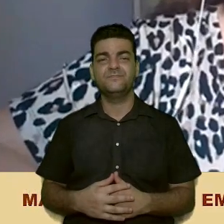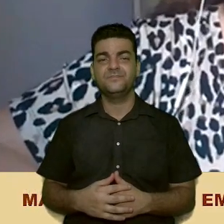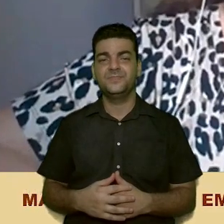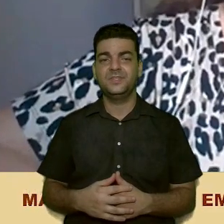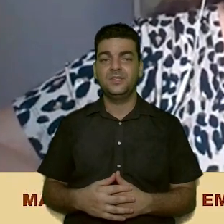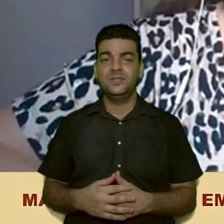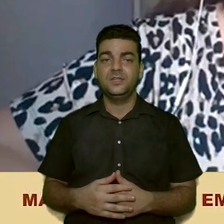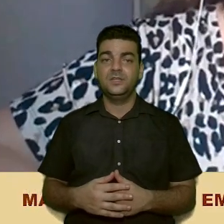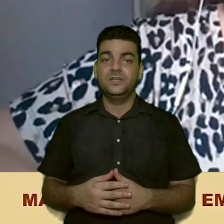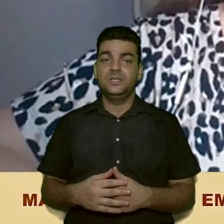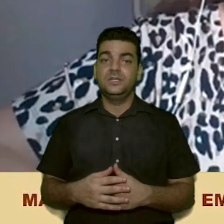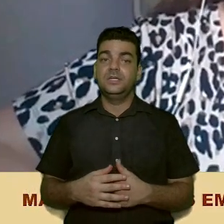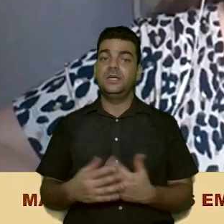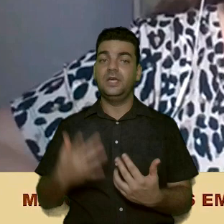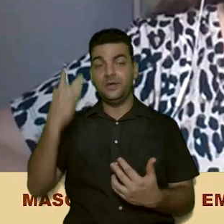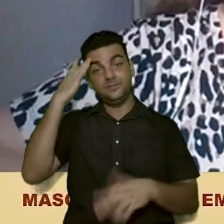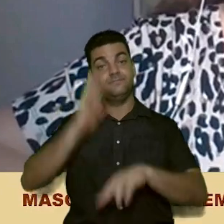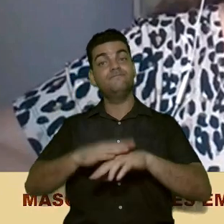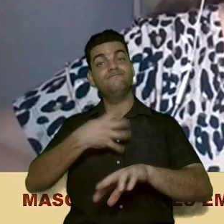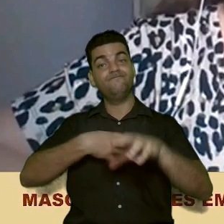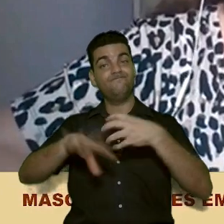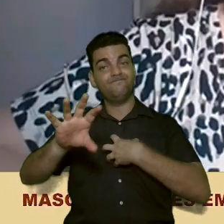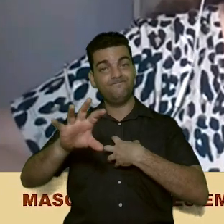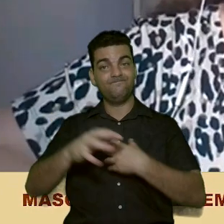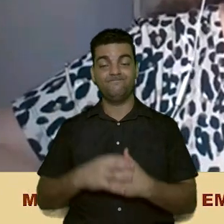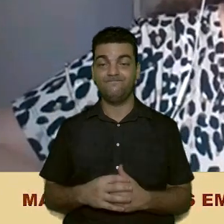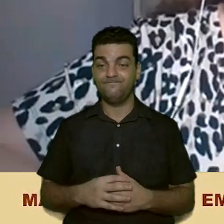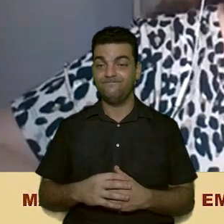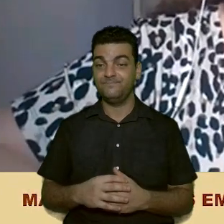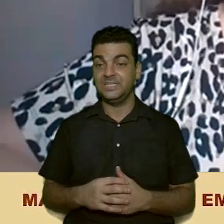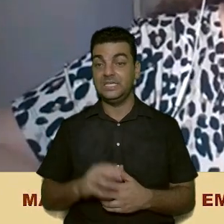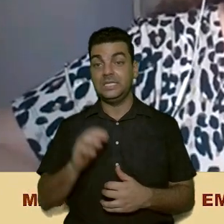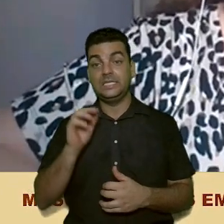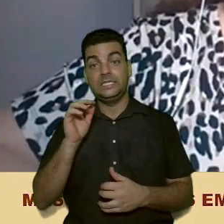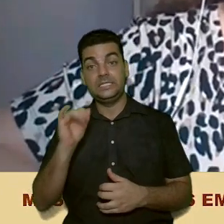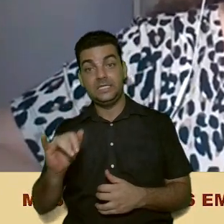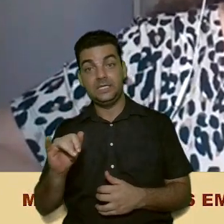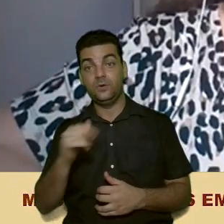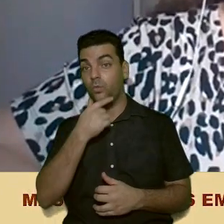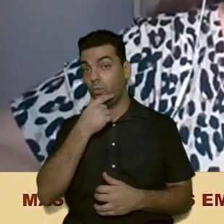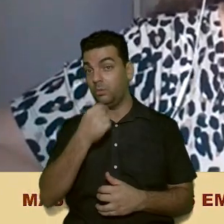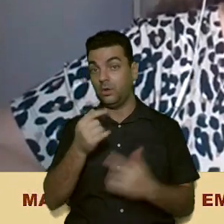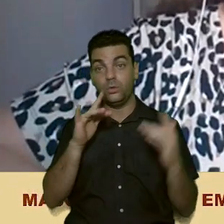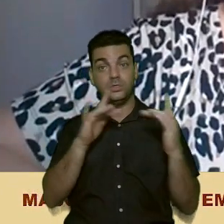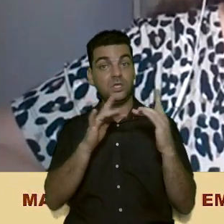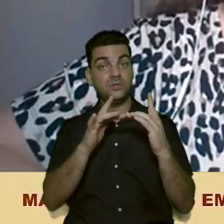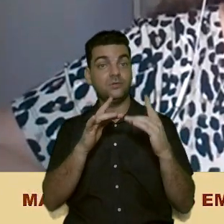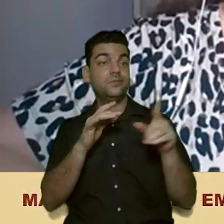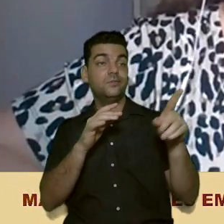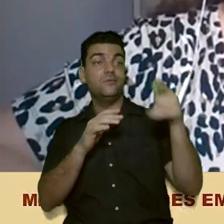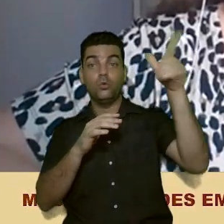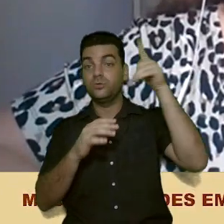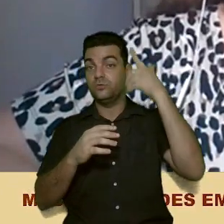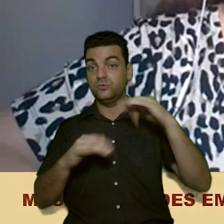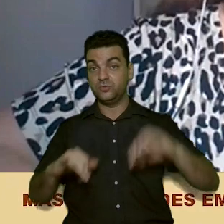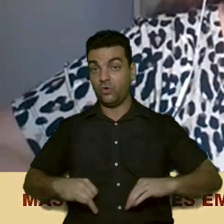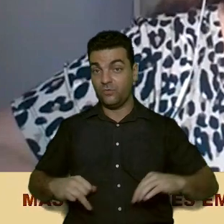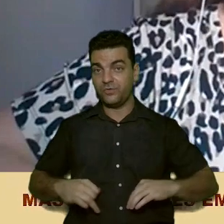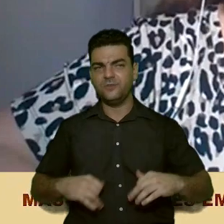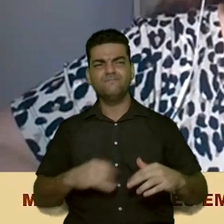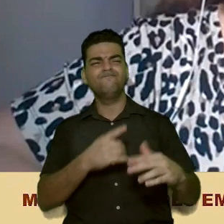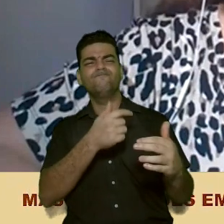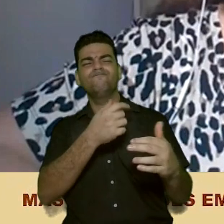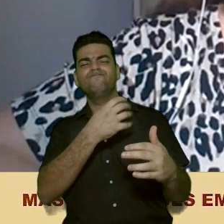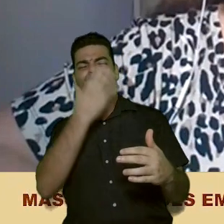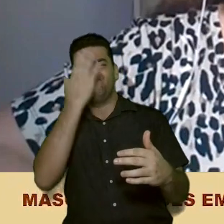gerar mais empatia, porque quando o homem ele consegue conectar com o sofrimento de uma mulher, por exemplo, quando ele entende isso,